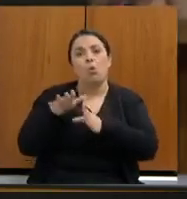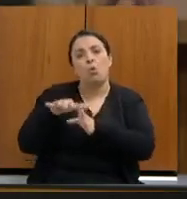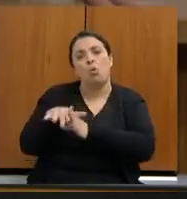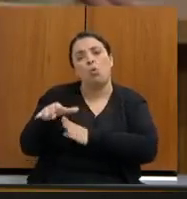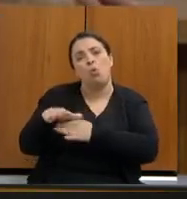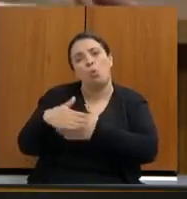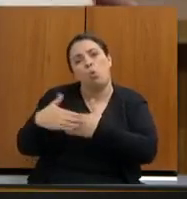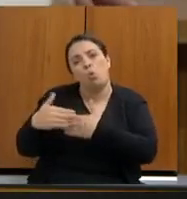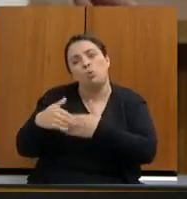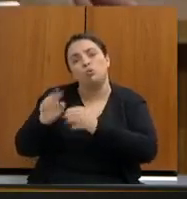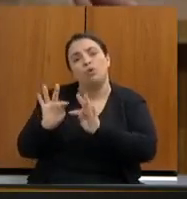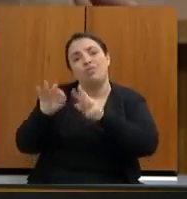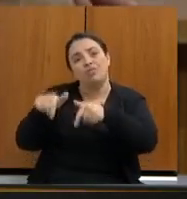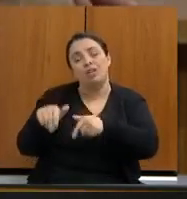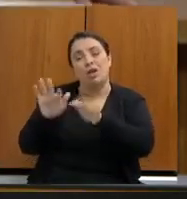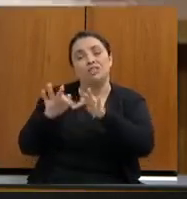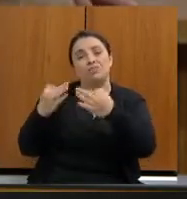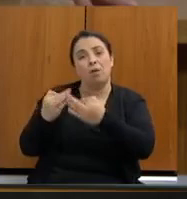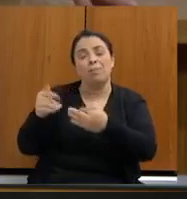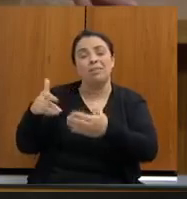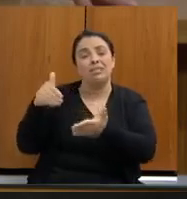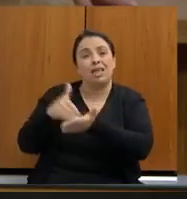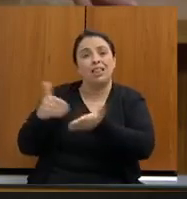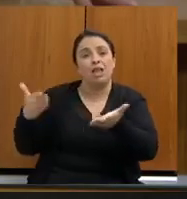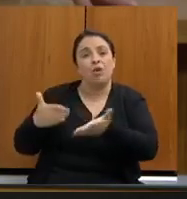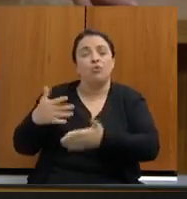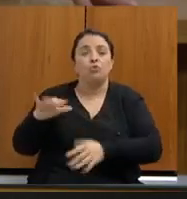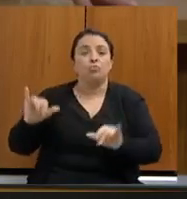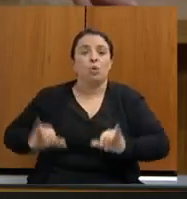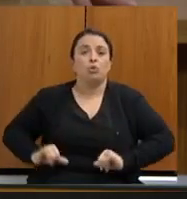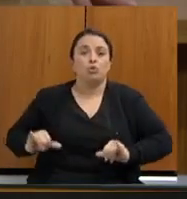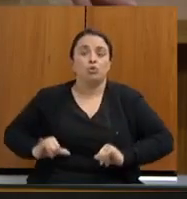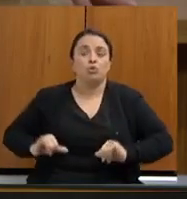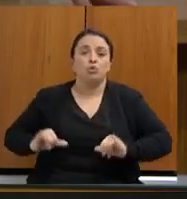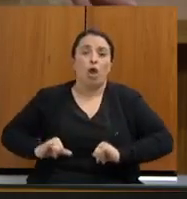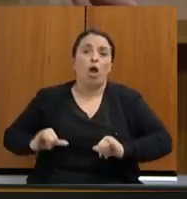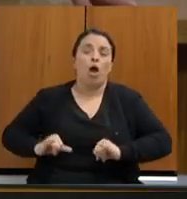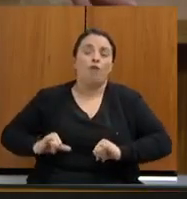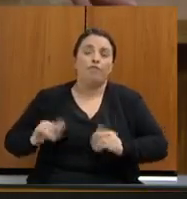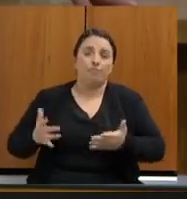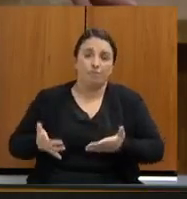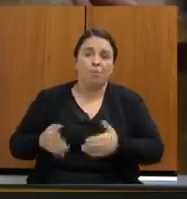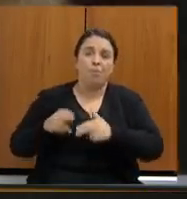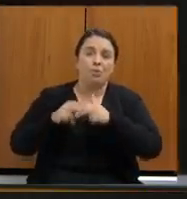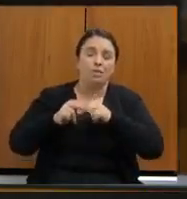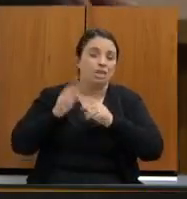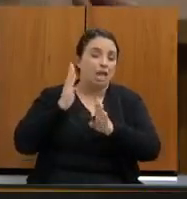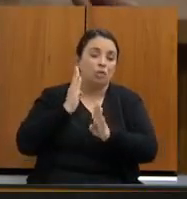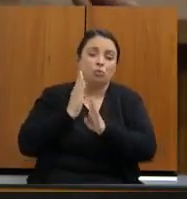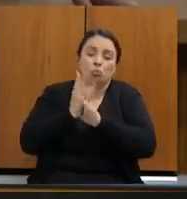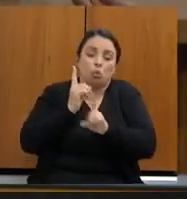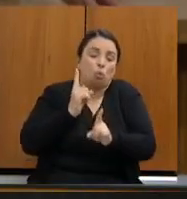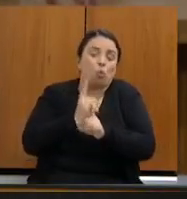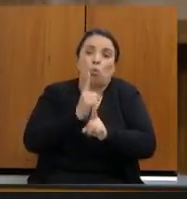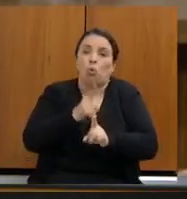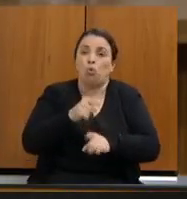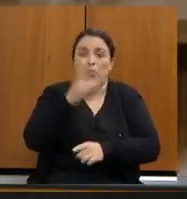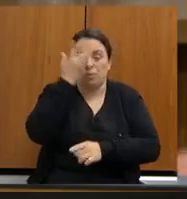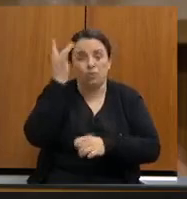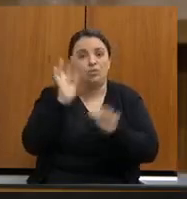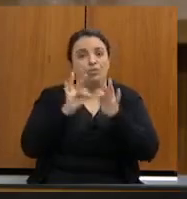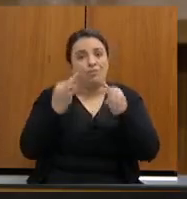famílias que ainda sofrem esse luto a mais desde o dia vinte e cinco de Janeiro de 2019